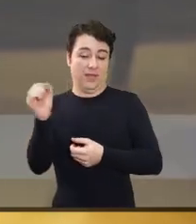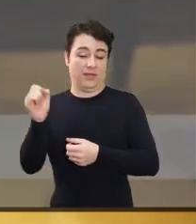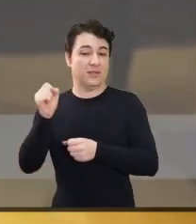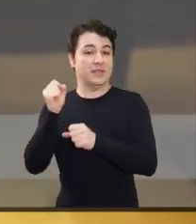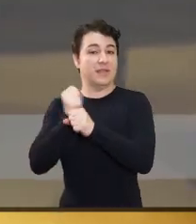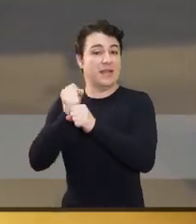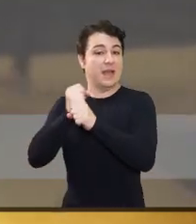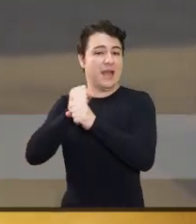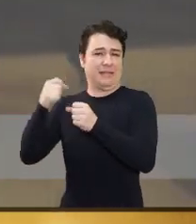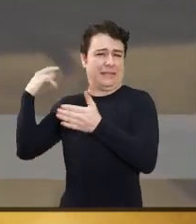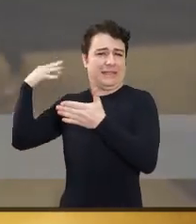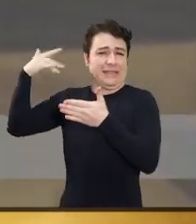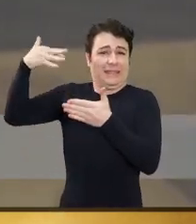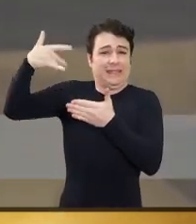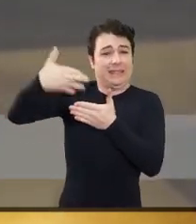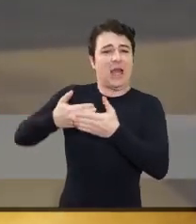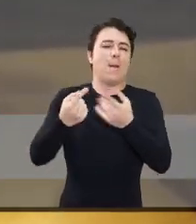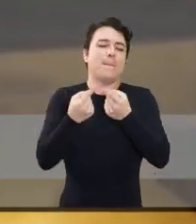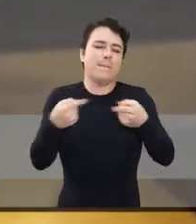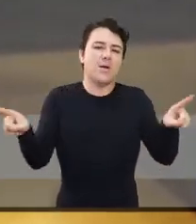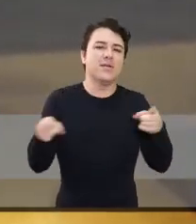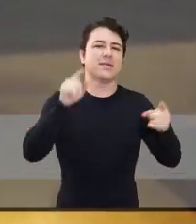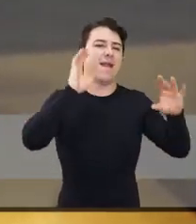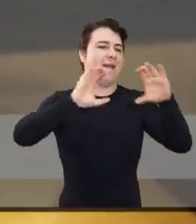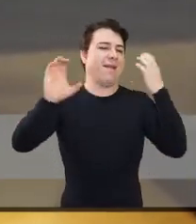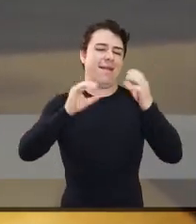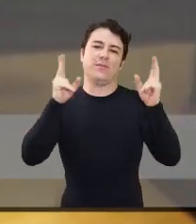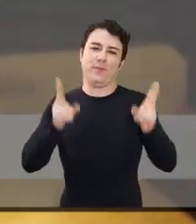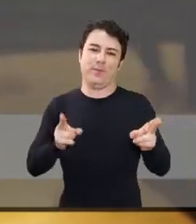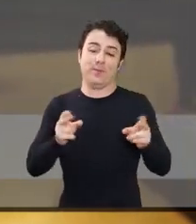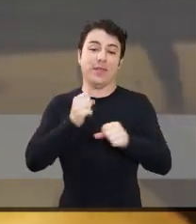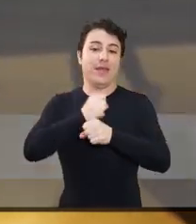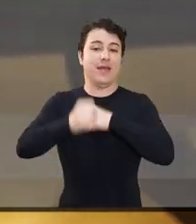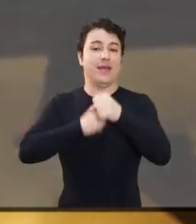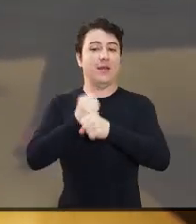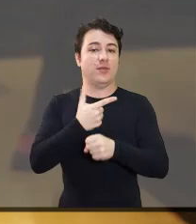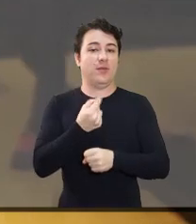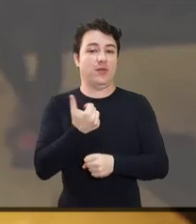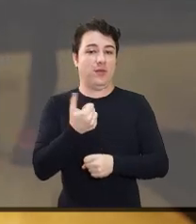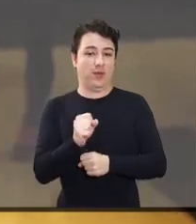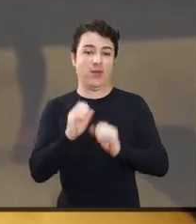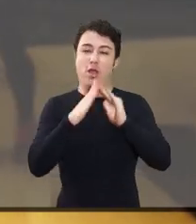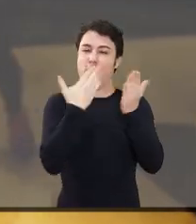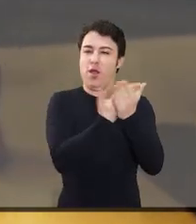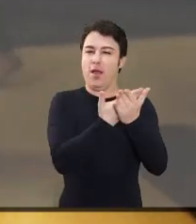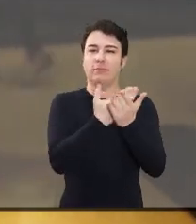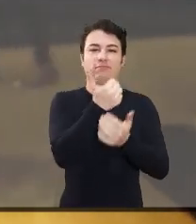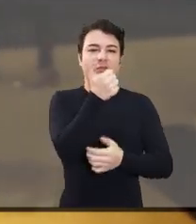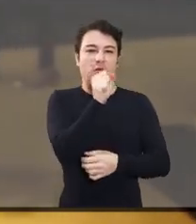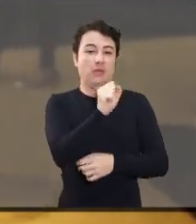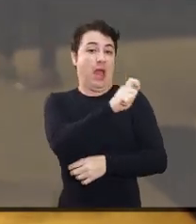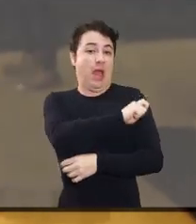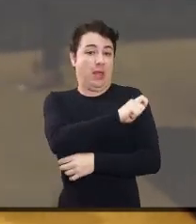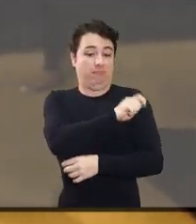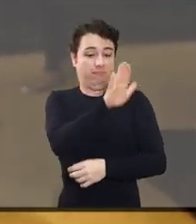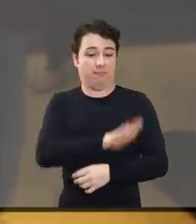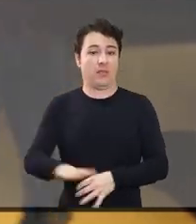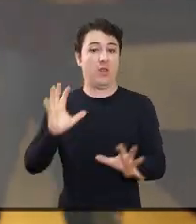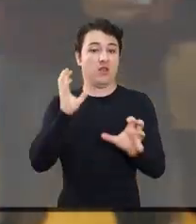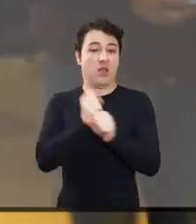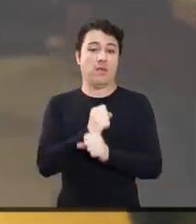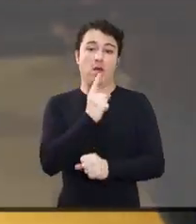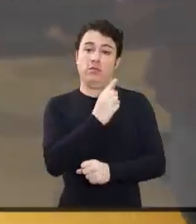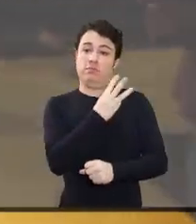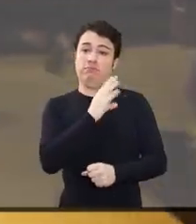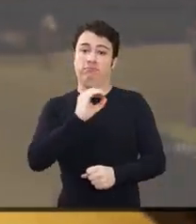ano se repete há 20 anos em Araraquara. Só em 2018, 1.300 crianças de 18 escolas já concluíram seu percurso